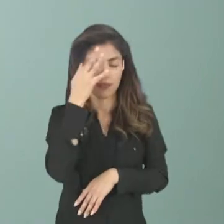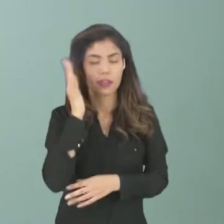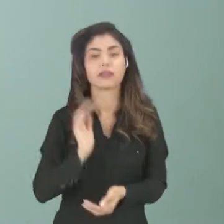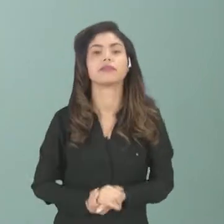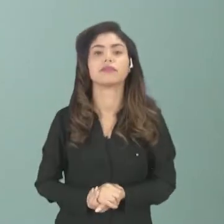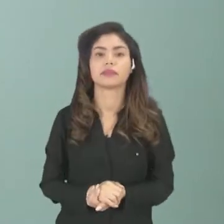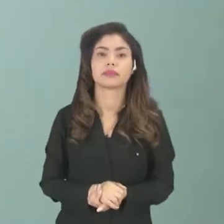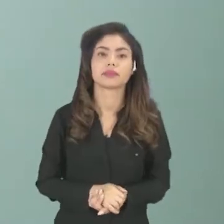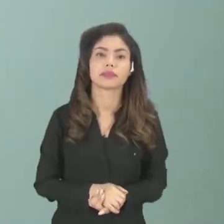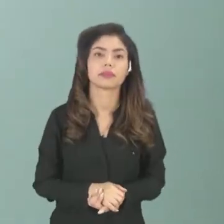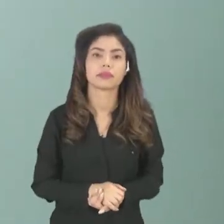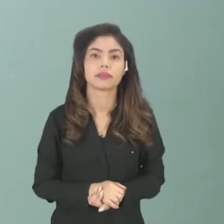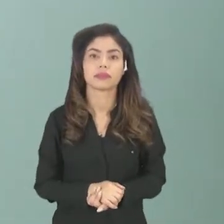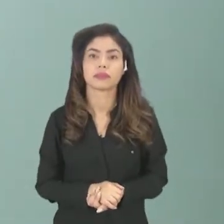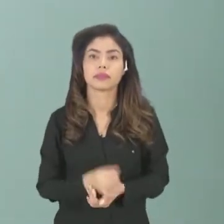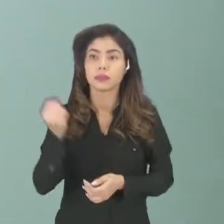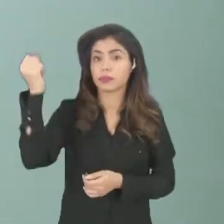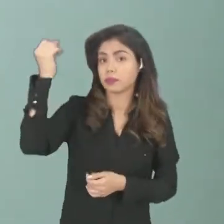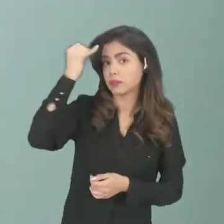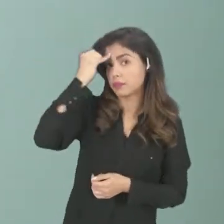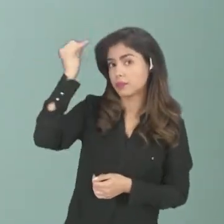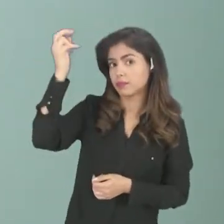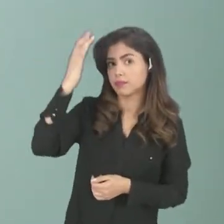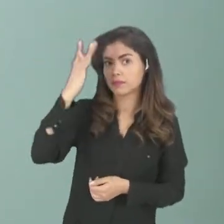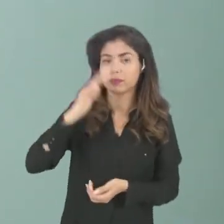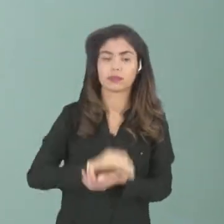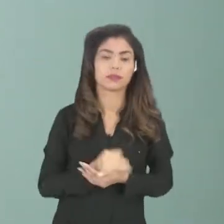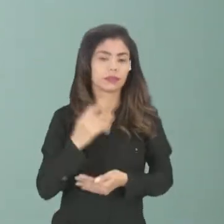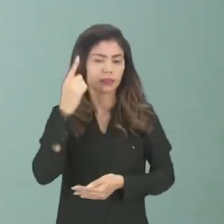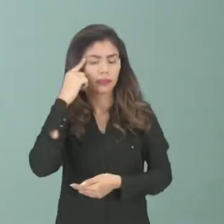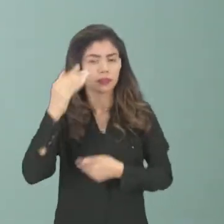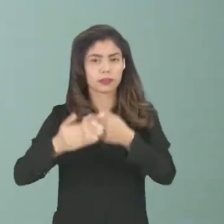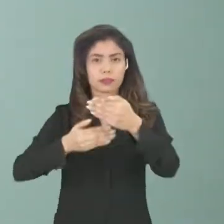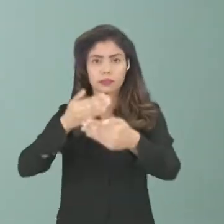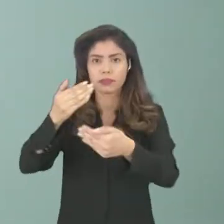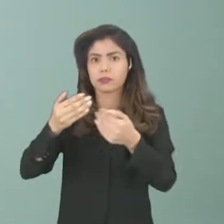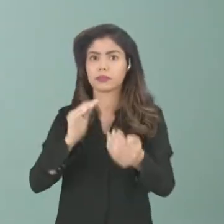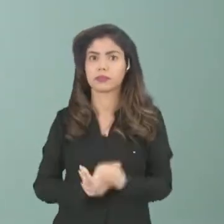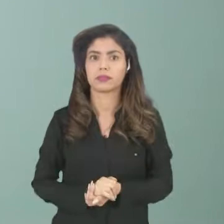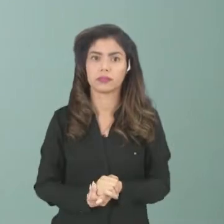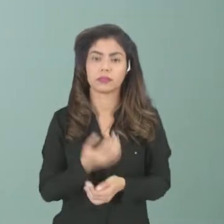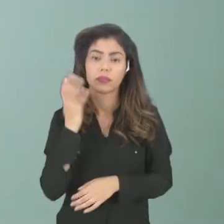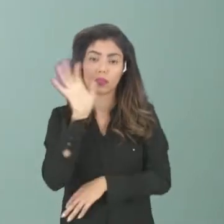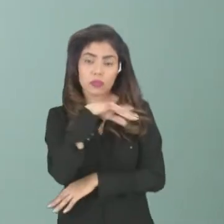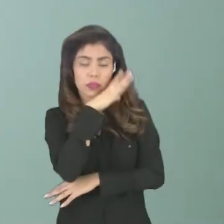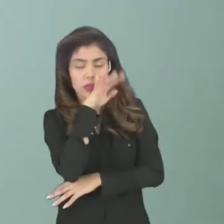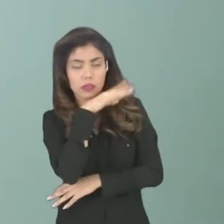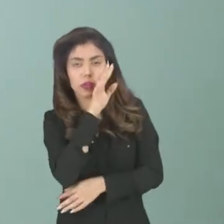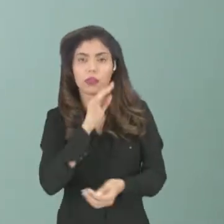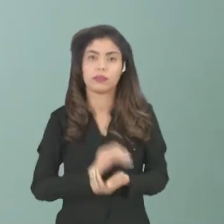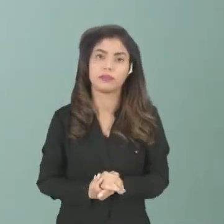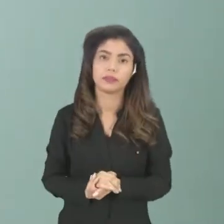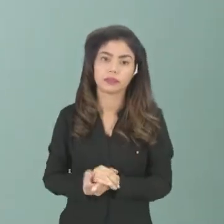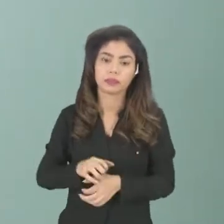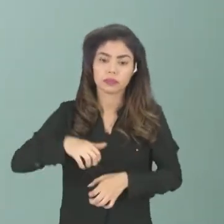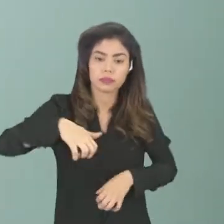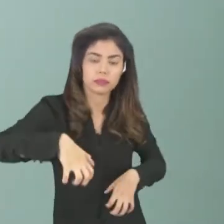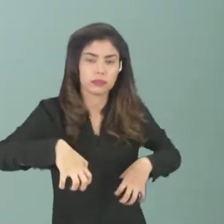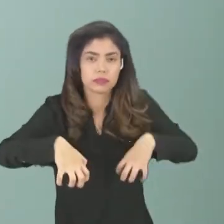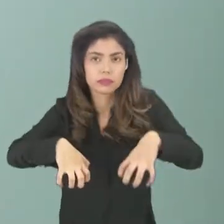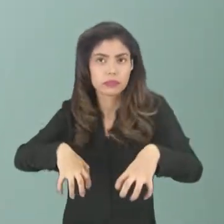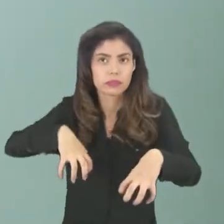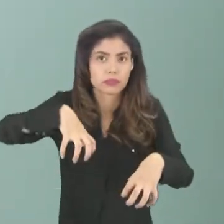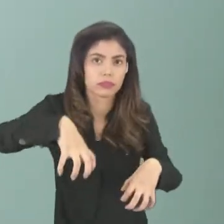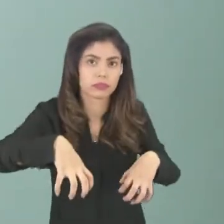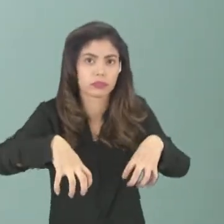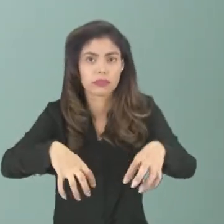Porque a filosofia tem o iluminismo, né? Um pensamento evolucionista, né? Os bichos, os animais que andam de 4 patas e o ser